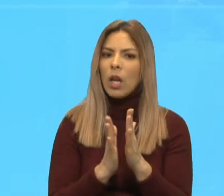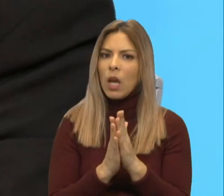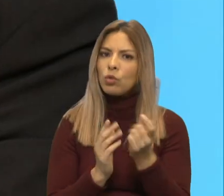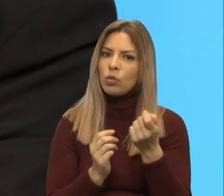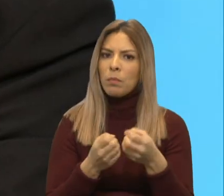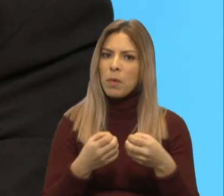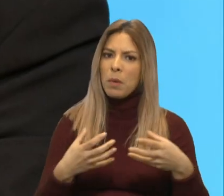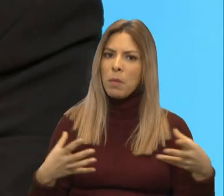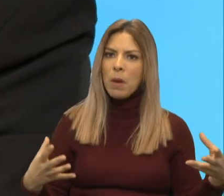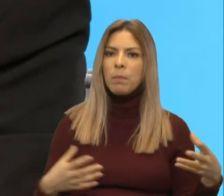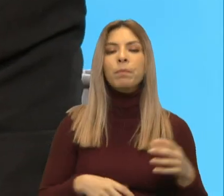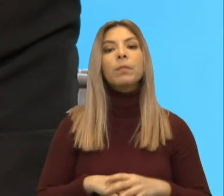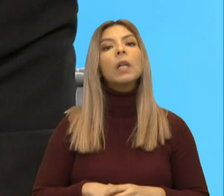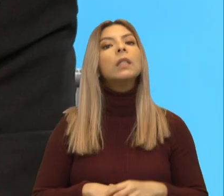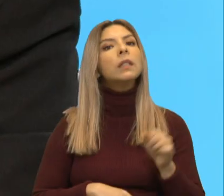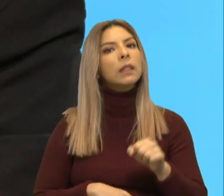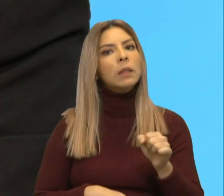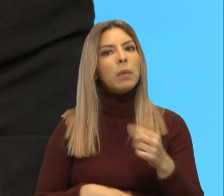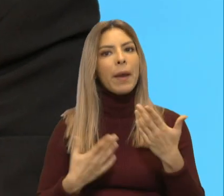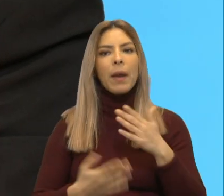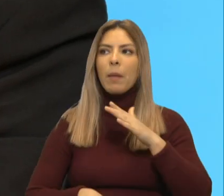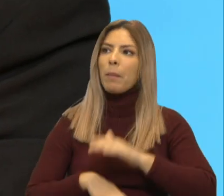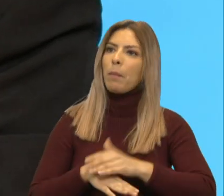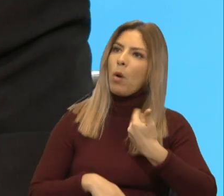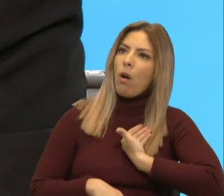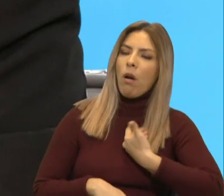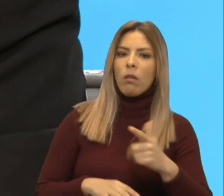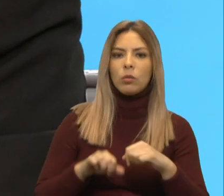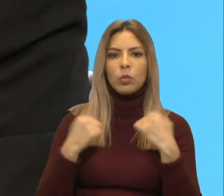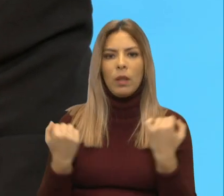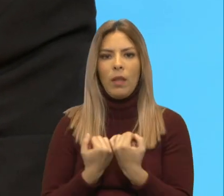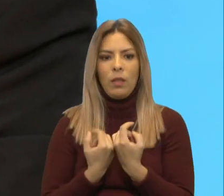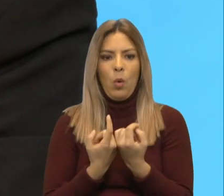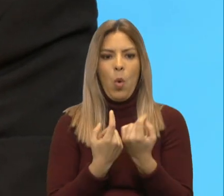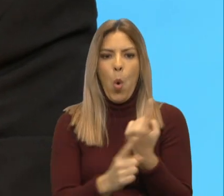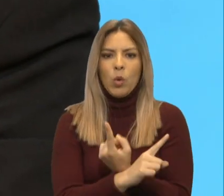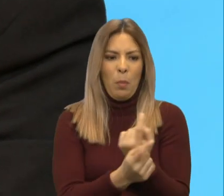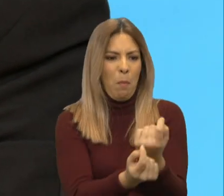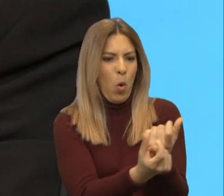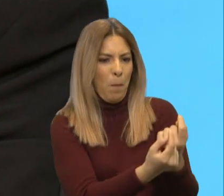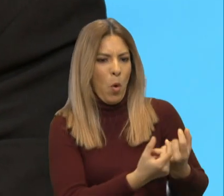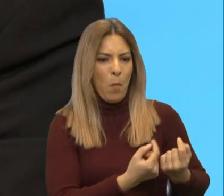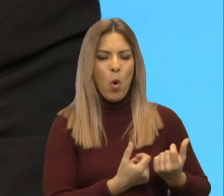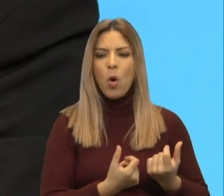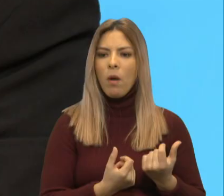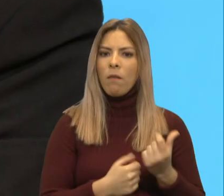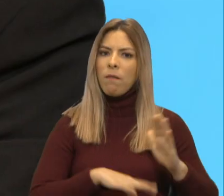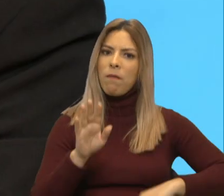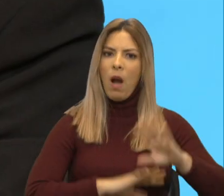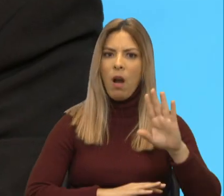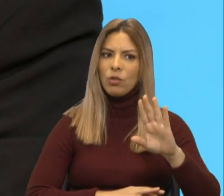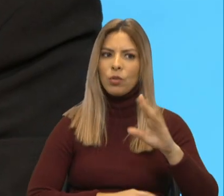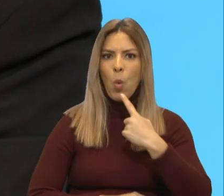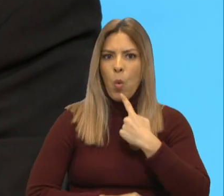penso que é um testemunho também para a sociedade, né, de que com pouco se pode fazer muito, se há boa vontade,